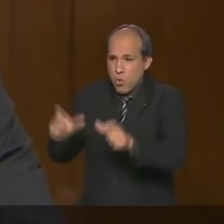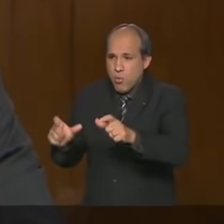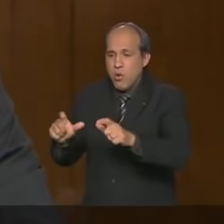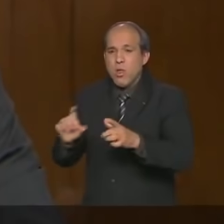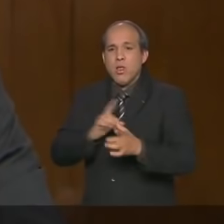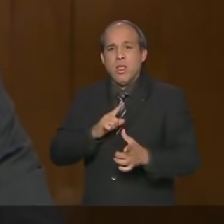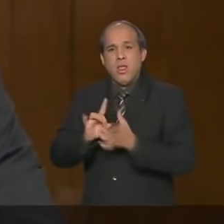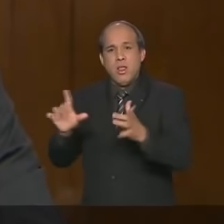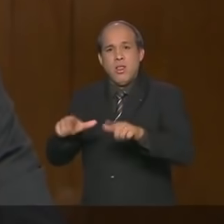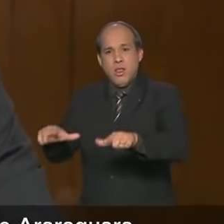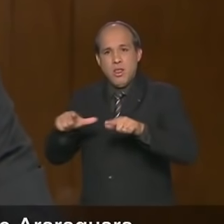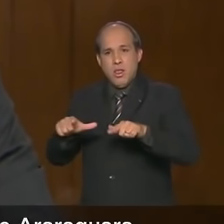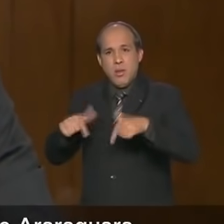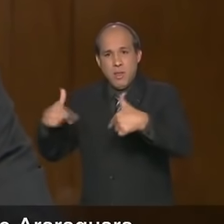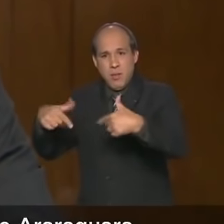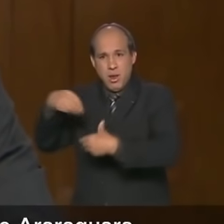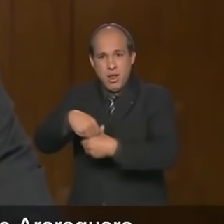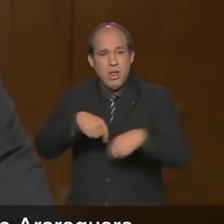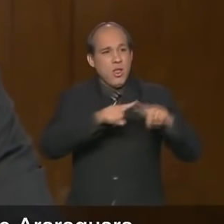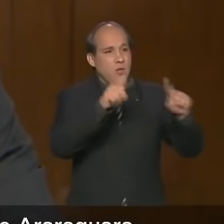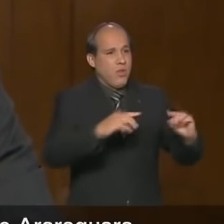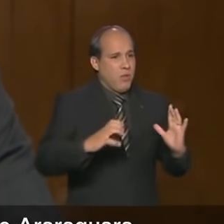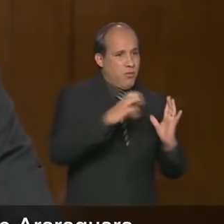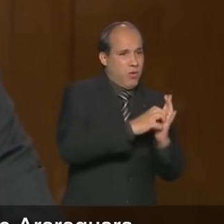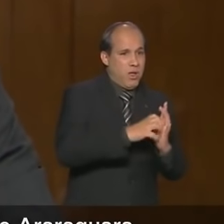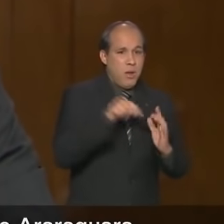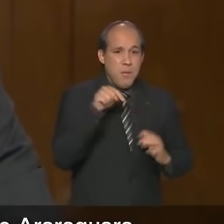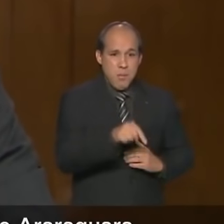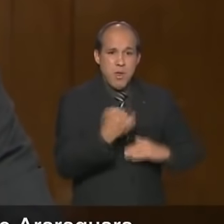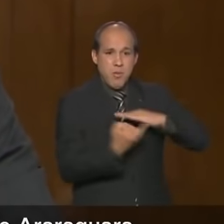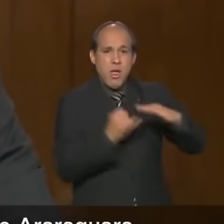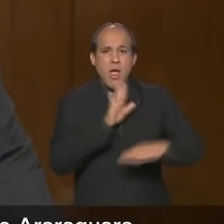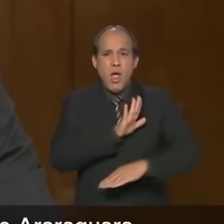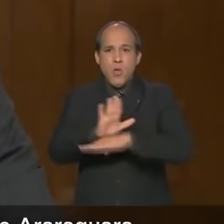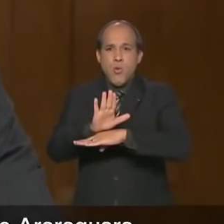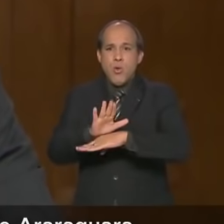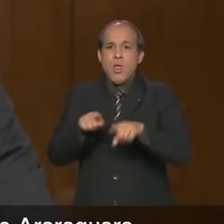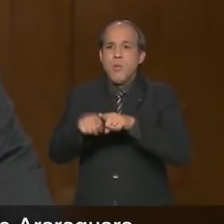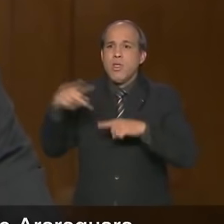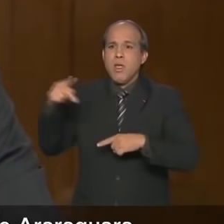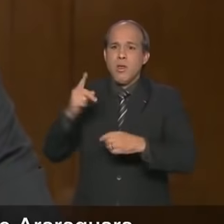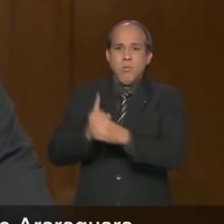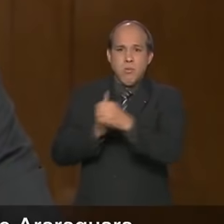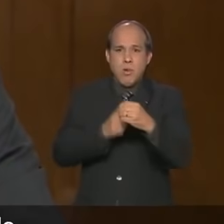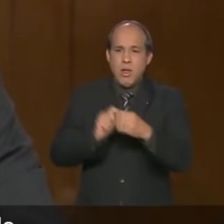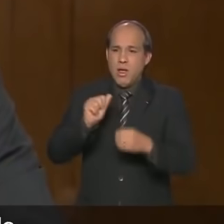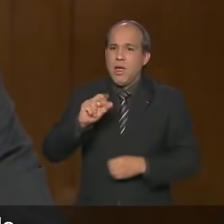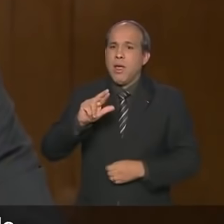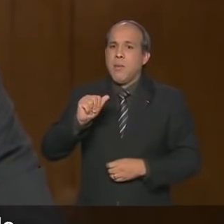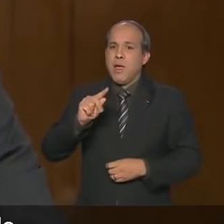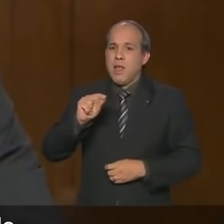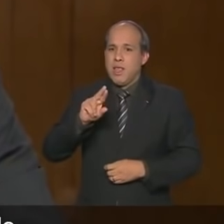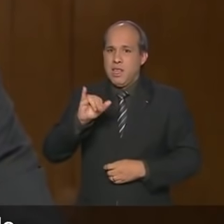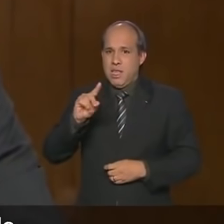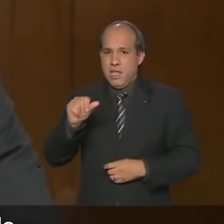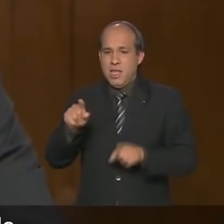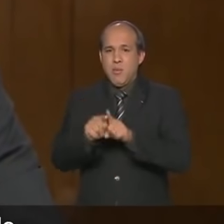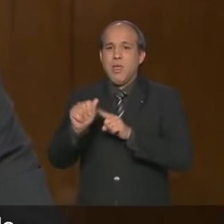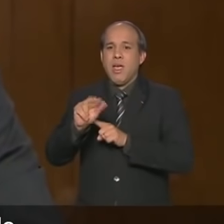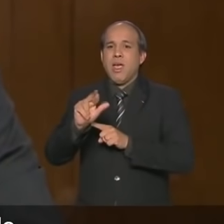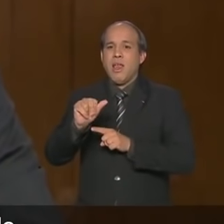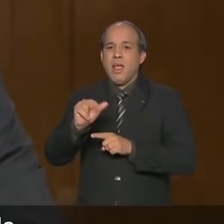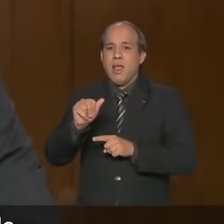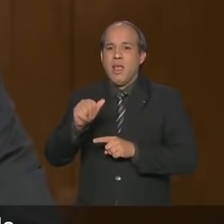e funcionários essa companhia socorreu nossos irmãos e Aparecida em Araraquara entre outras cidades